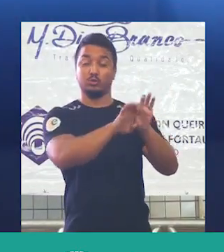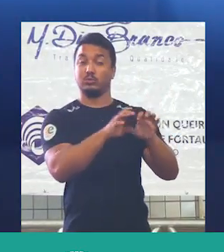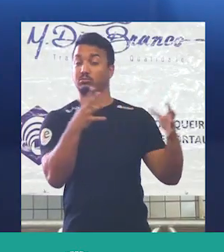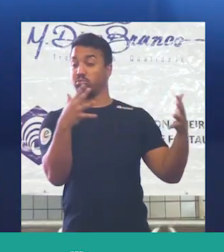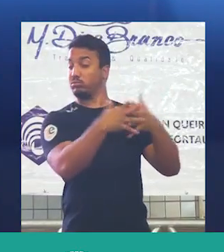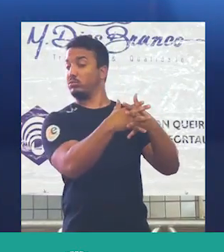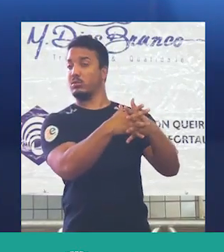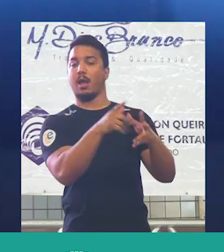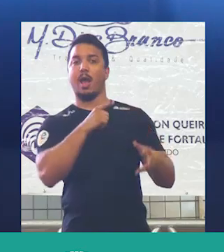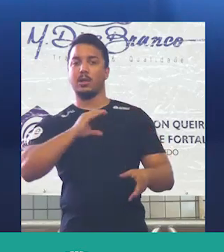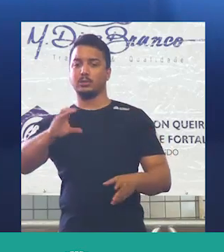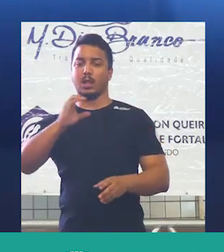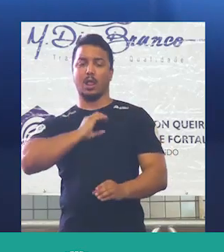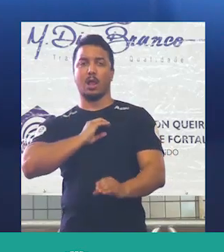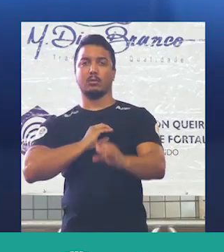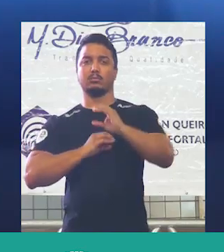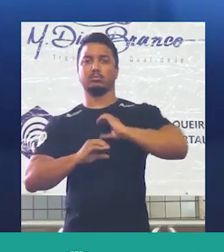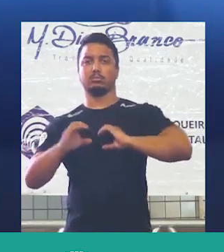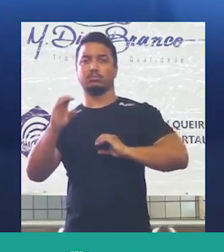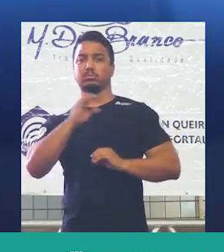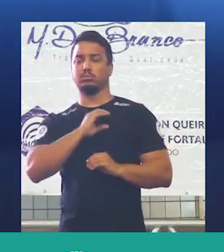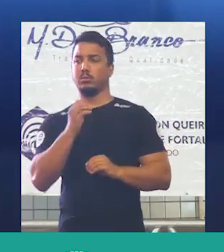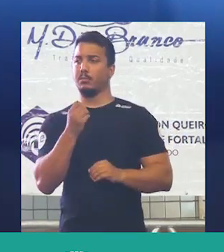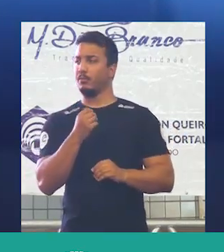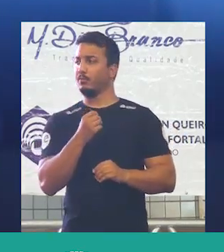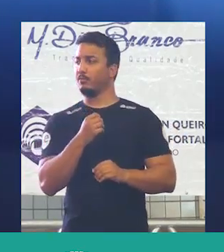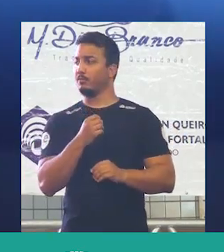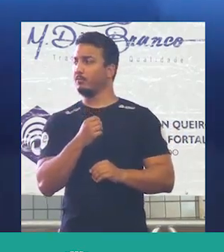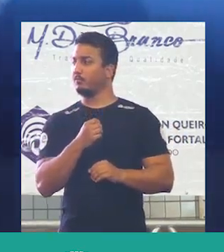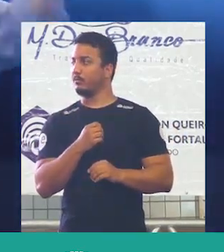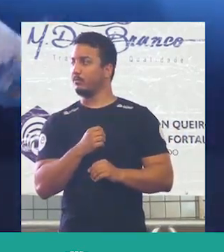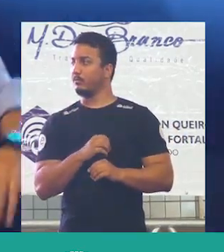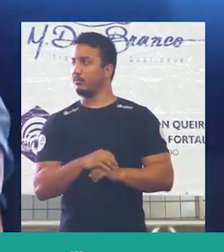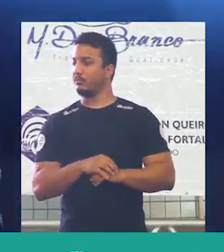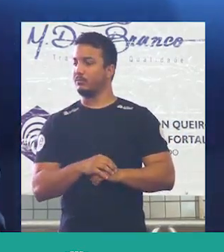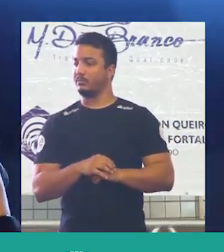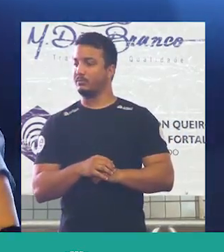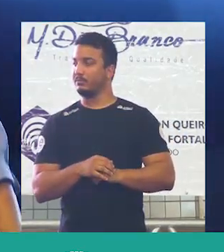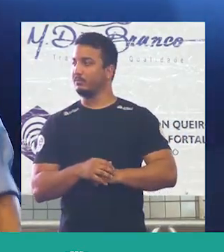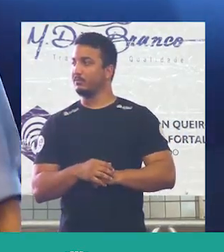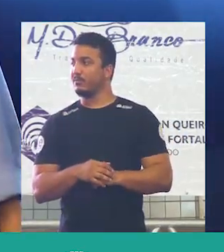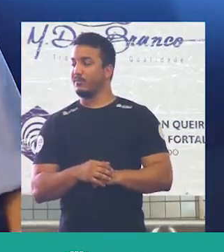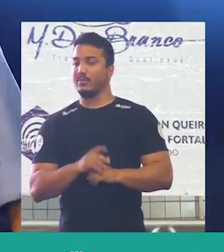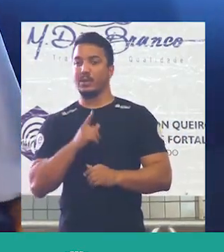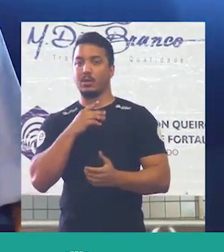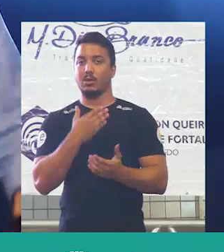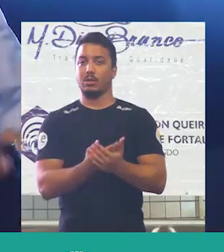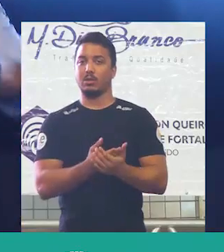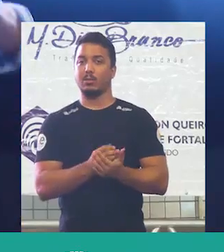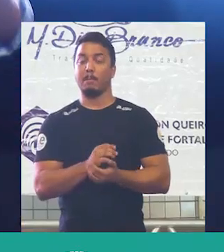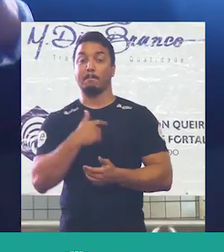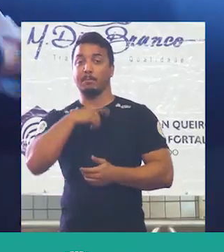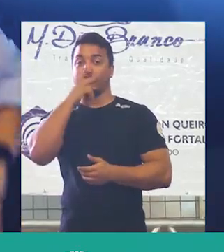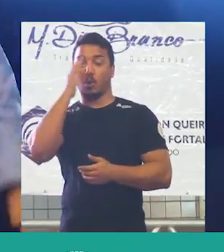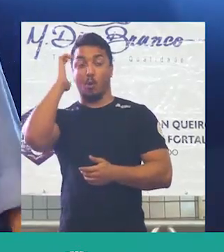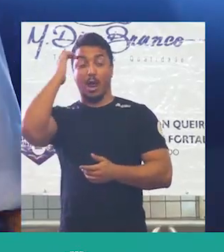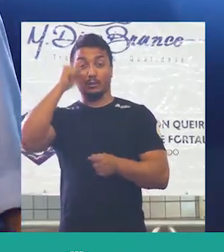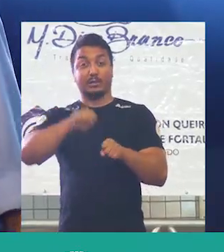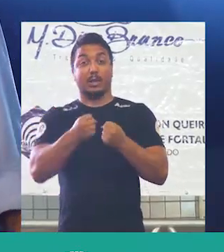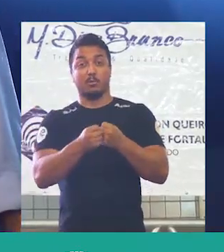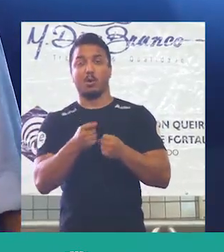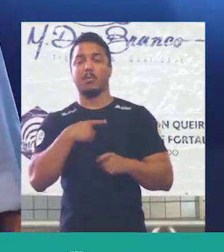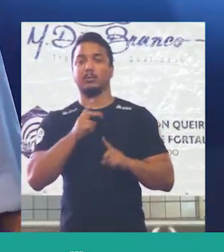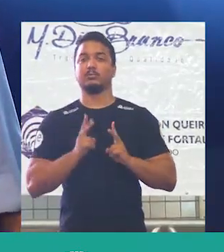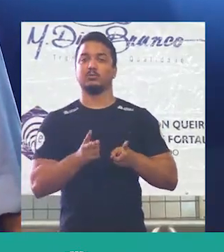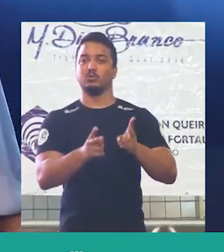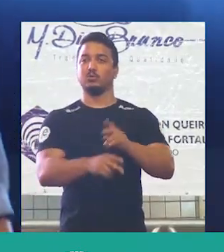via o saláriozinho que ele estava ganhando e dizia assim, eita, que caiu lá embaixo. Então, eu acho que quebrou,